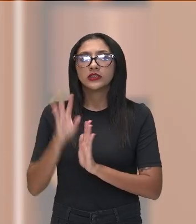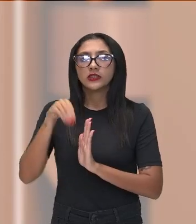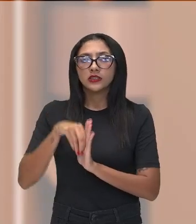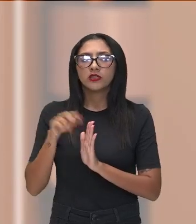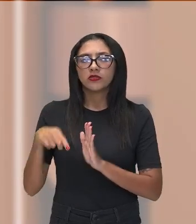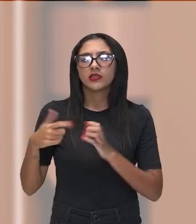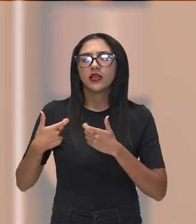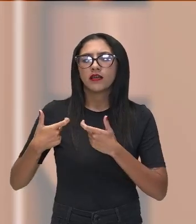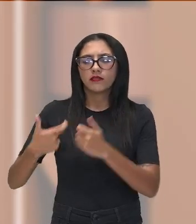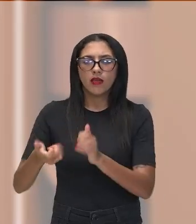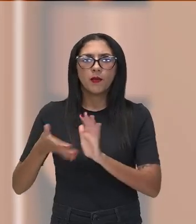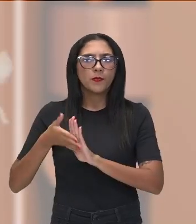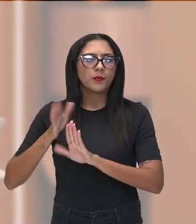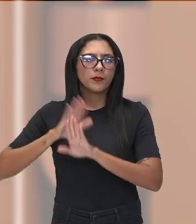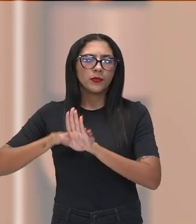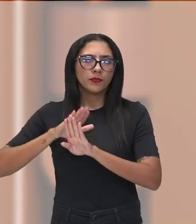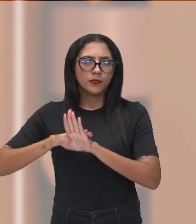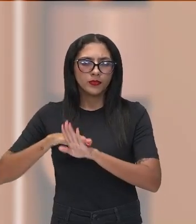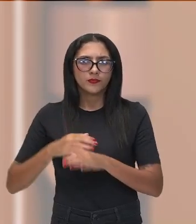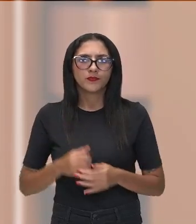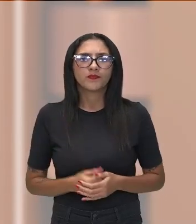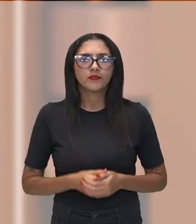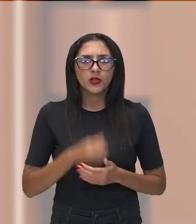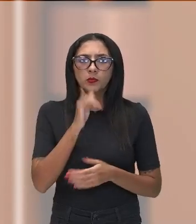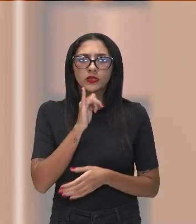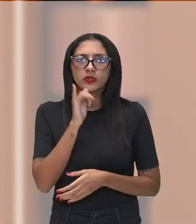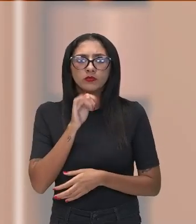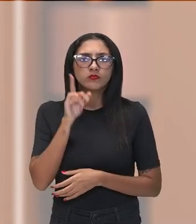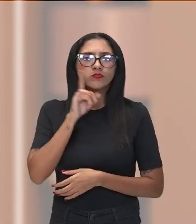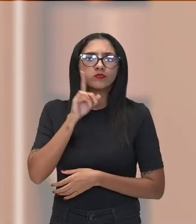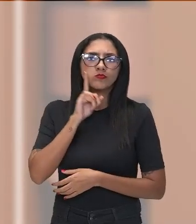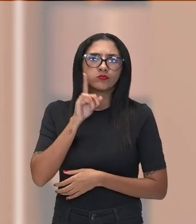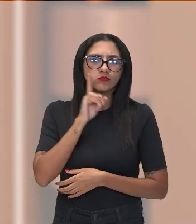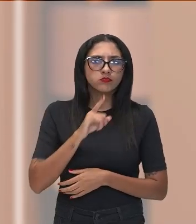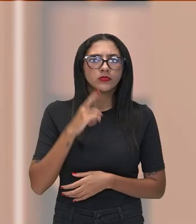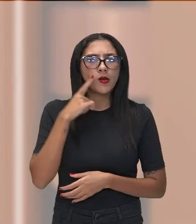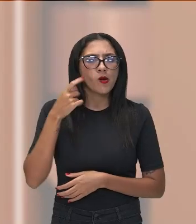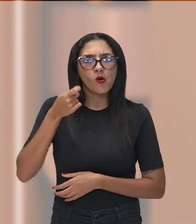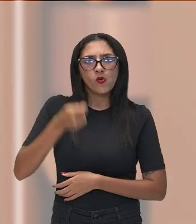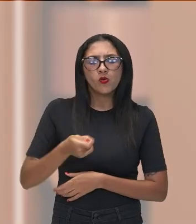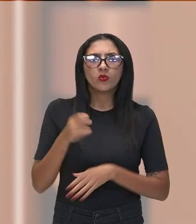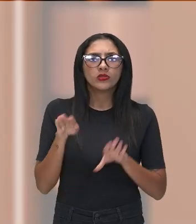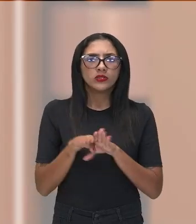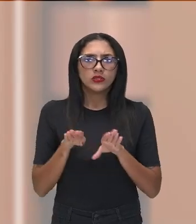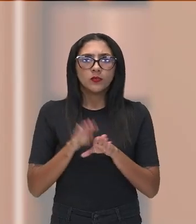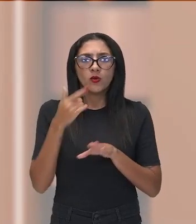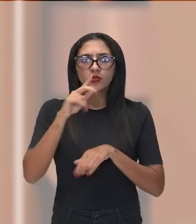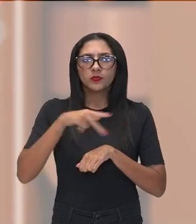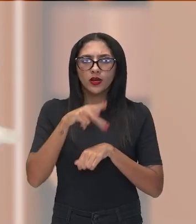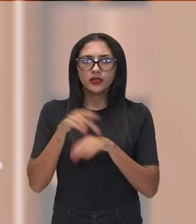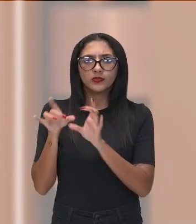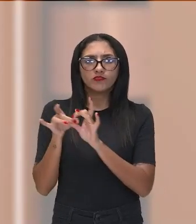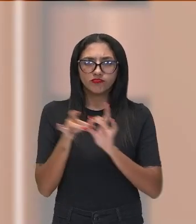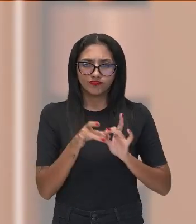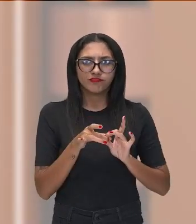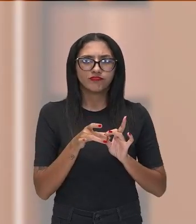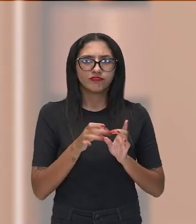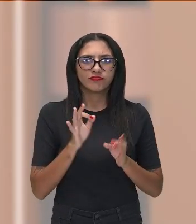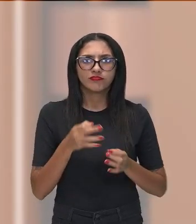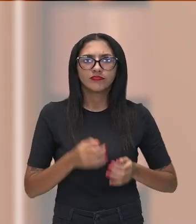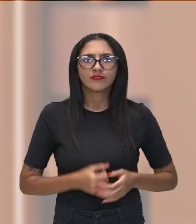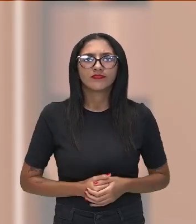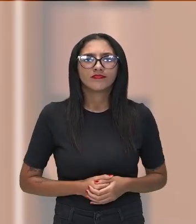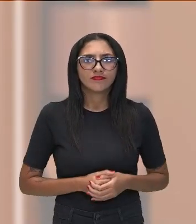Guerra Fria, os países como os Estados Unidos, a Rússia e os seus aliados. Enfim, né,